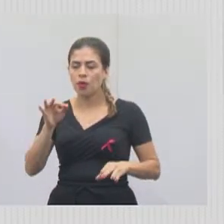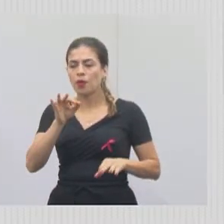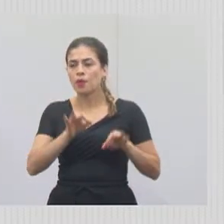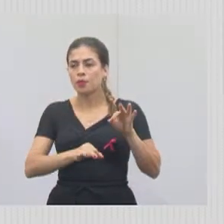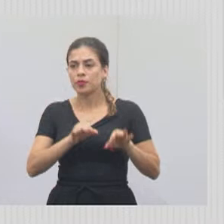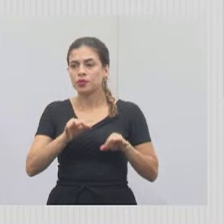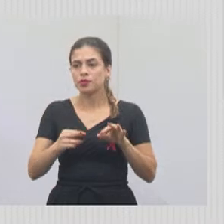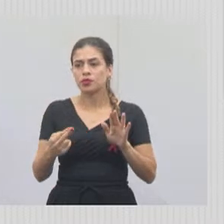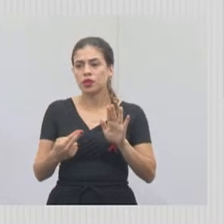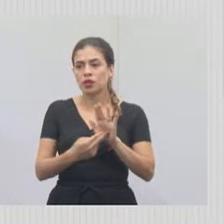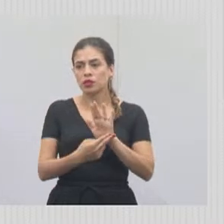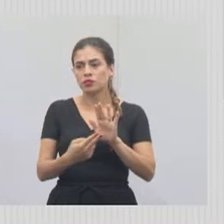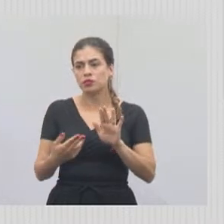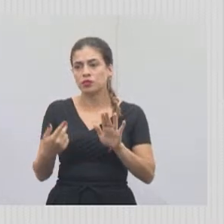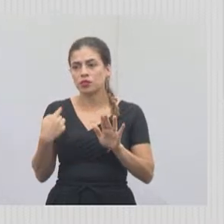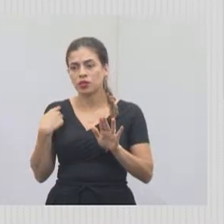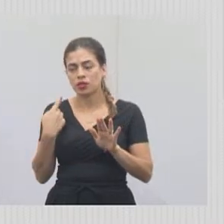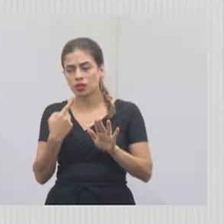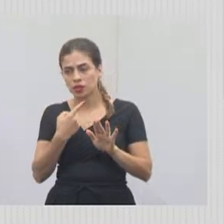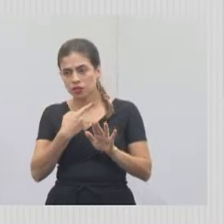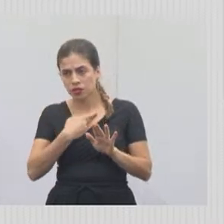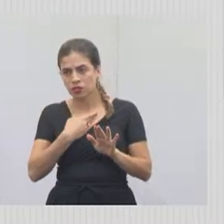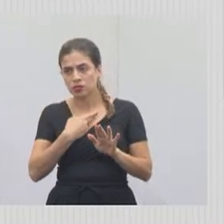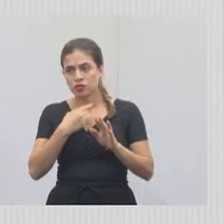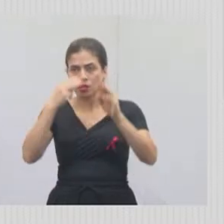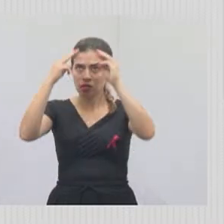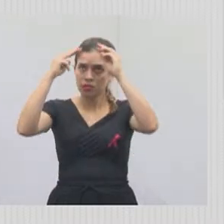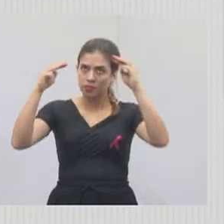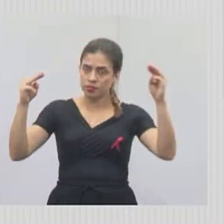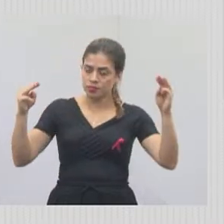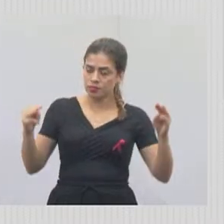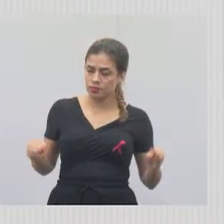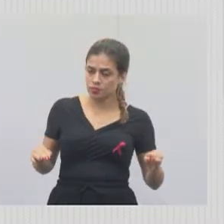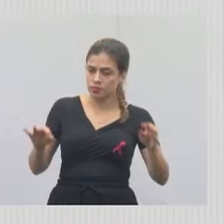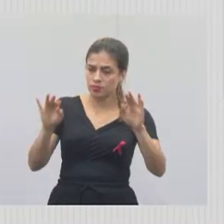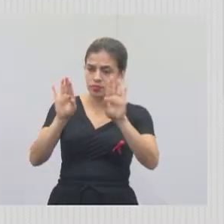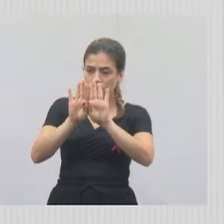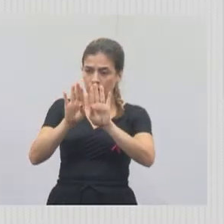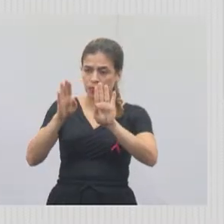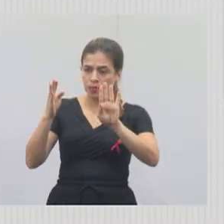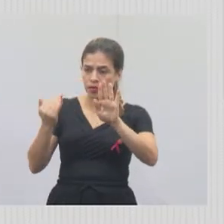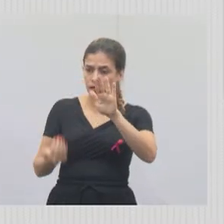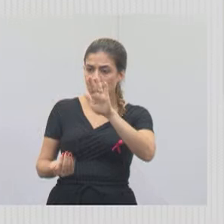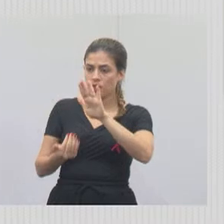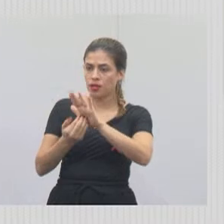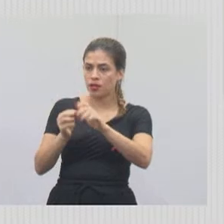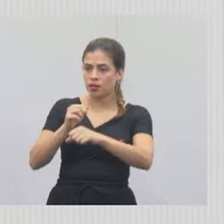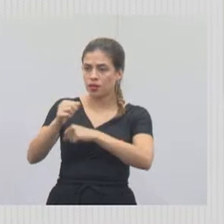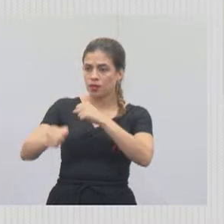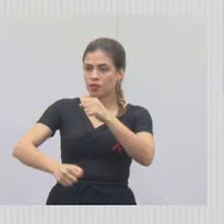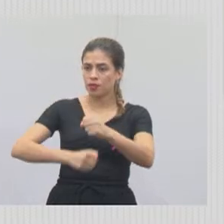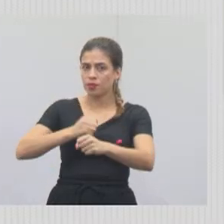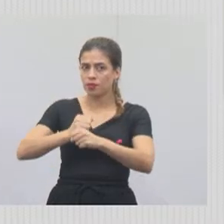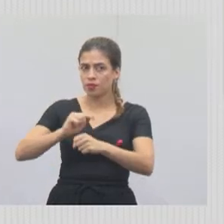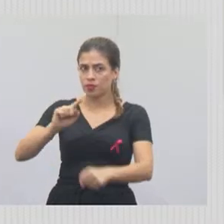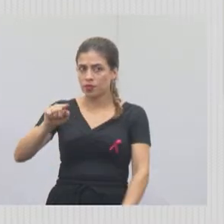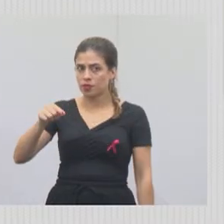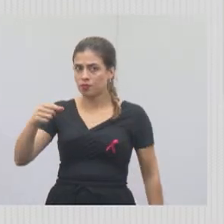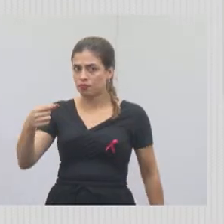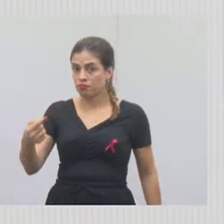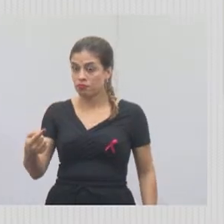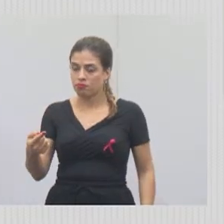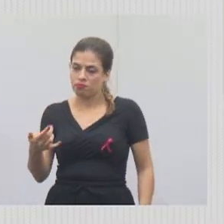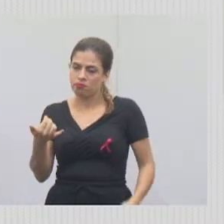nossa autoria e o museu está aberto até o ano que vem. Tem várias brincadeiras nessa